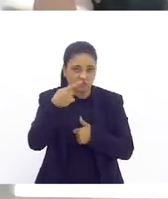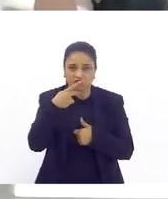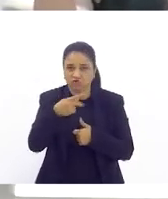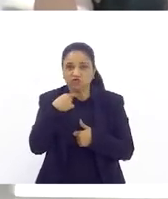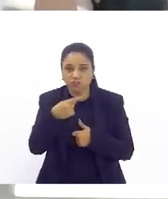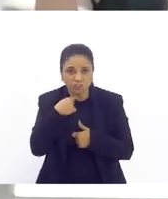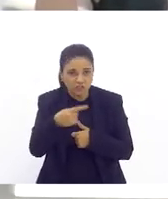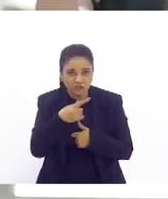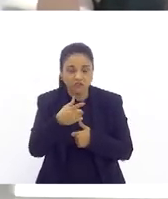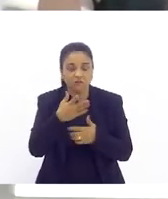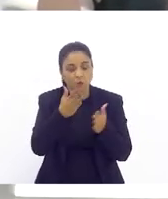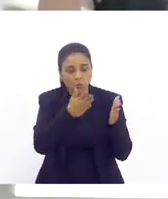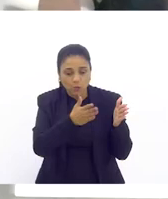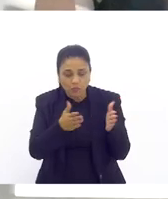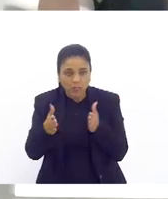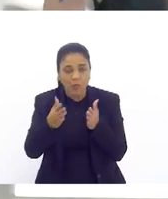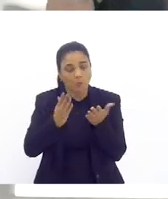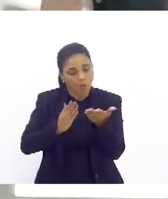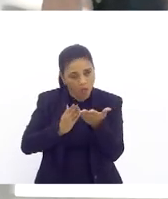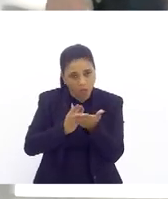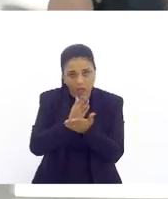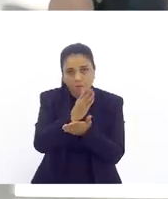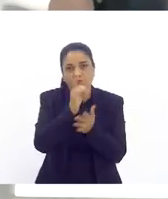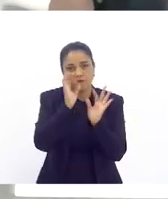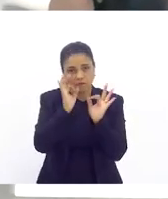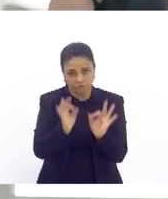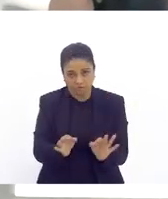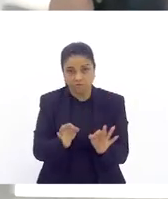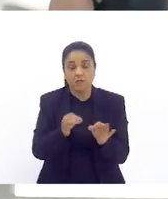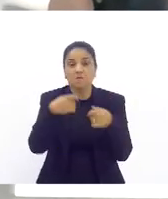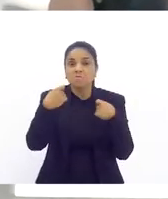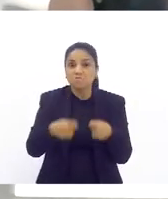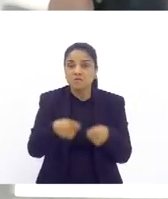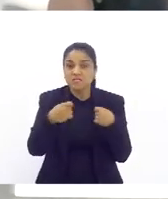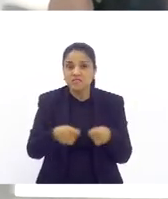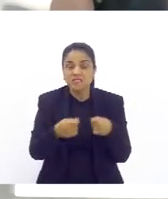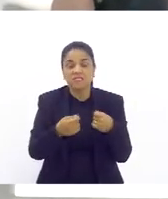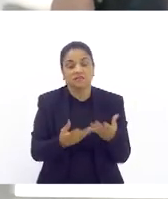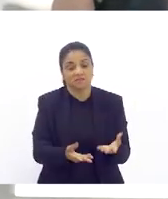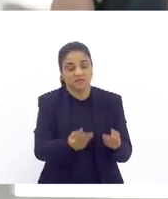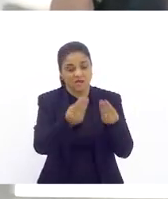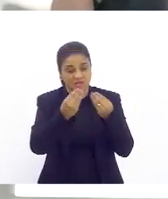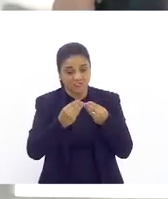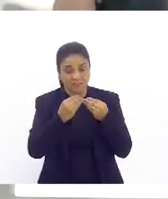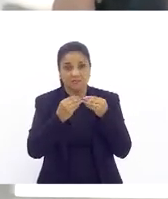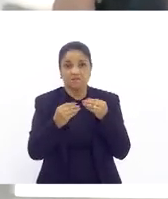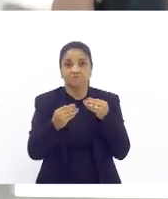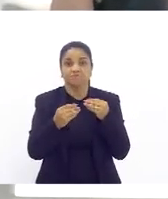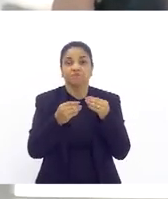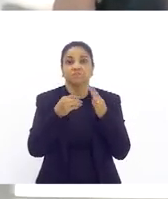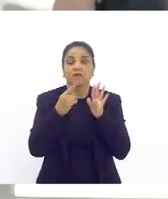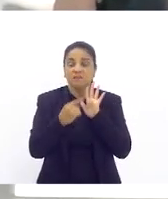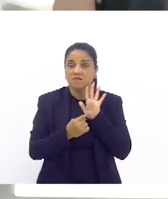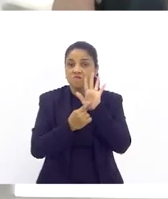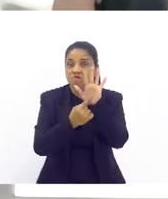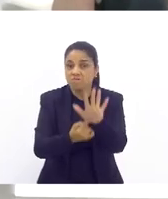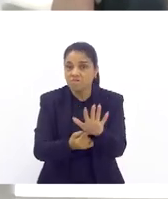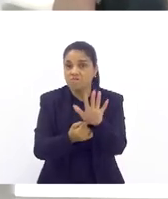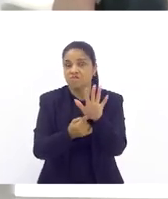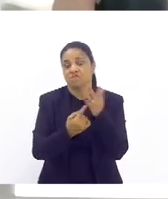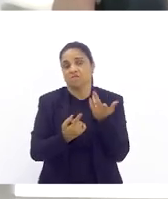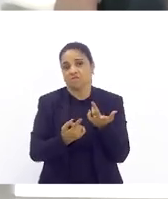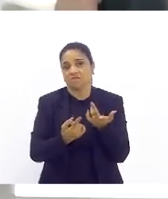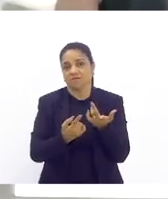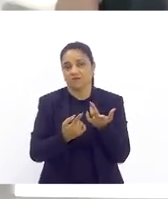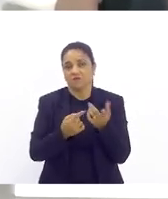temporalidade normal aprovado mas que precisa ser resgatado e precisa ser legitimado por conta desse esforço que